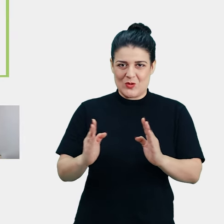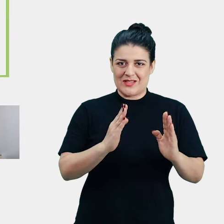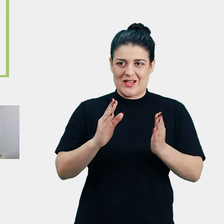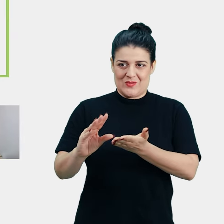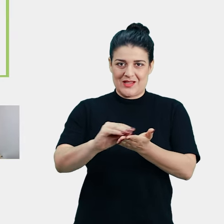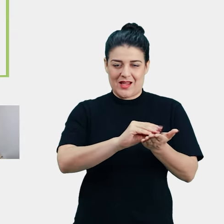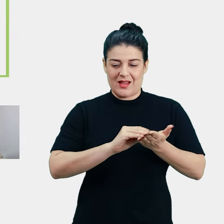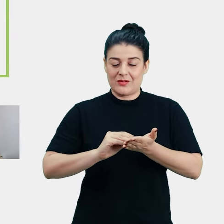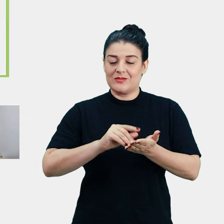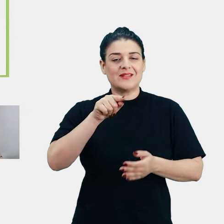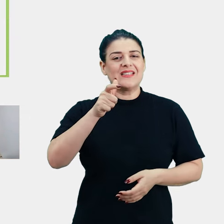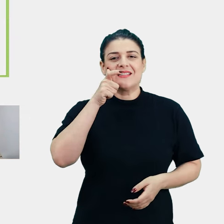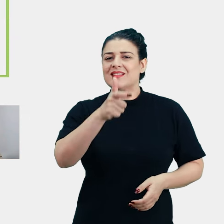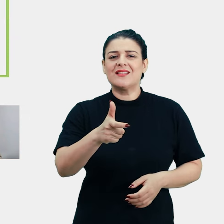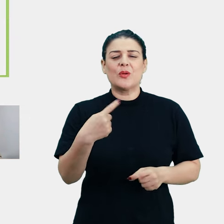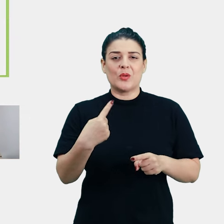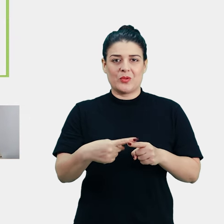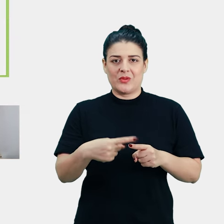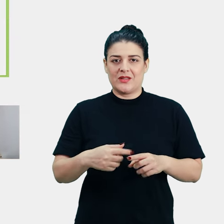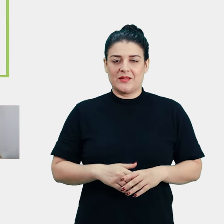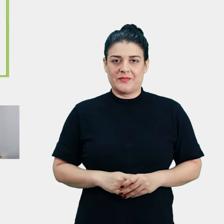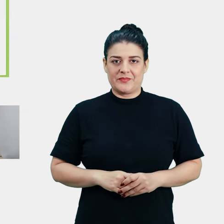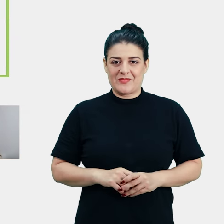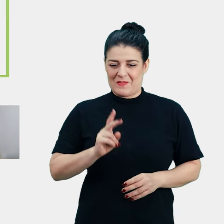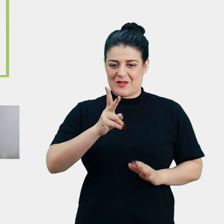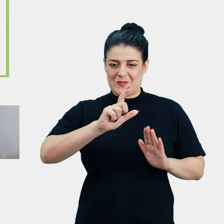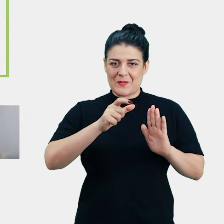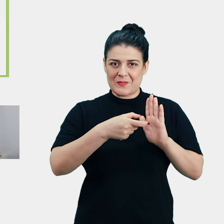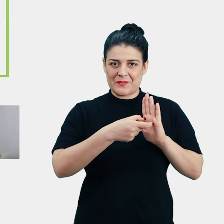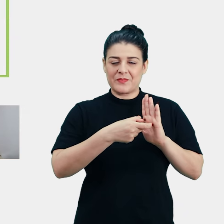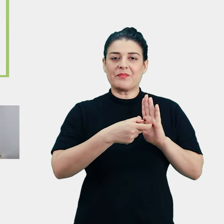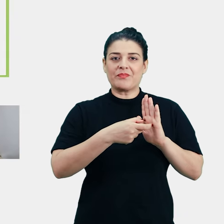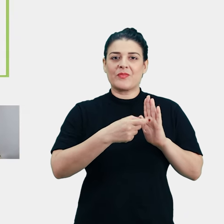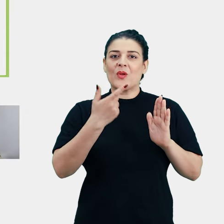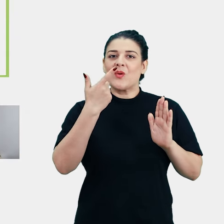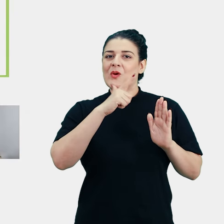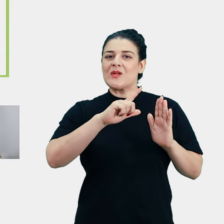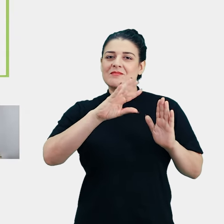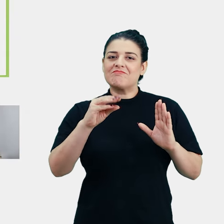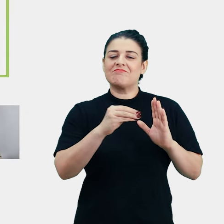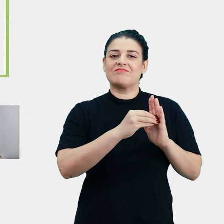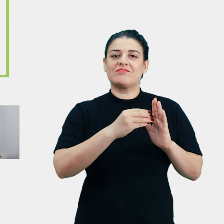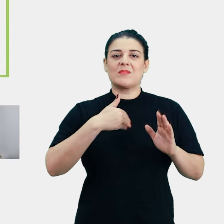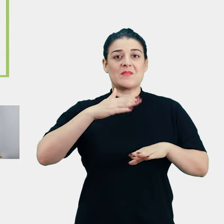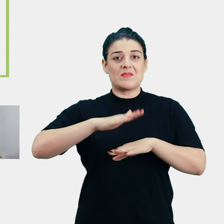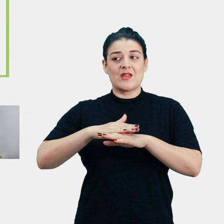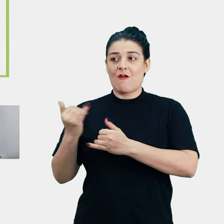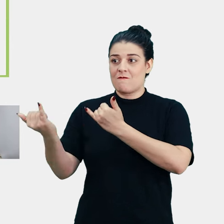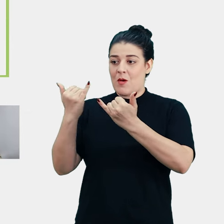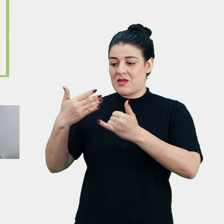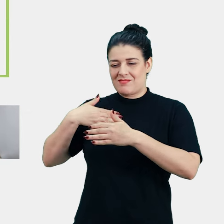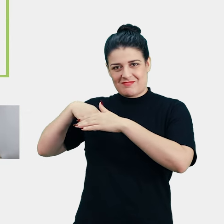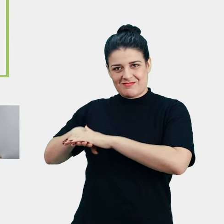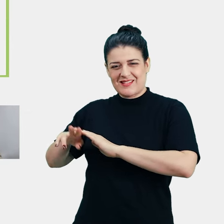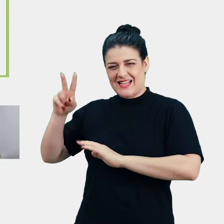aqui é interessante porque no próprio software você pode incluir a sua própria biblioteca. Lembra